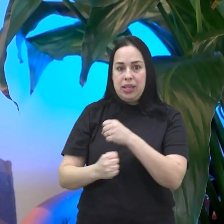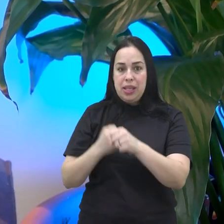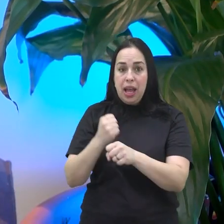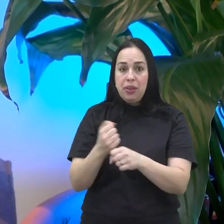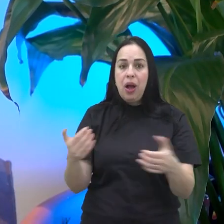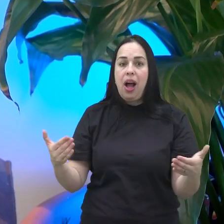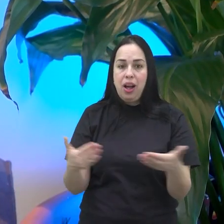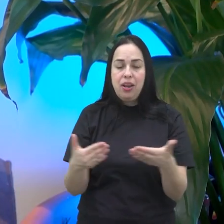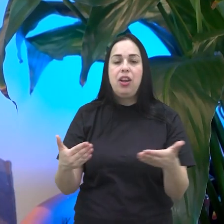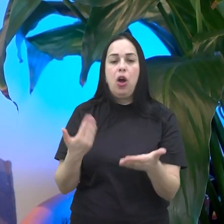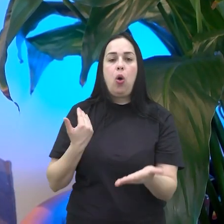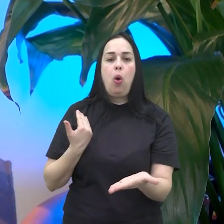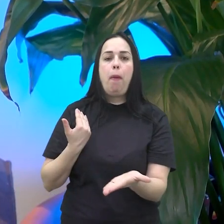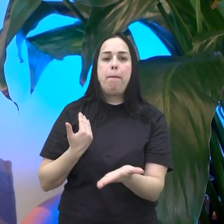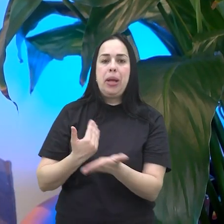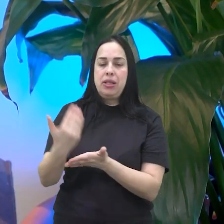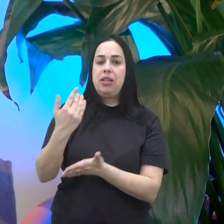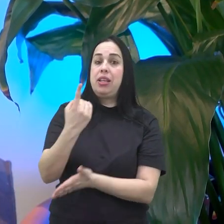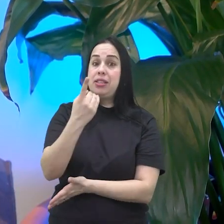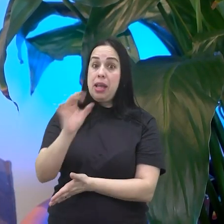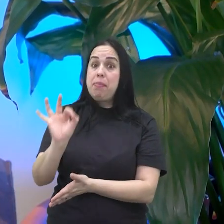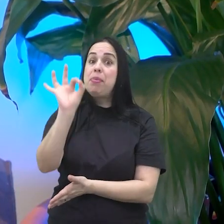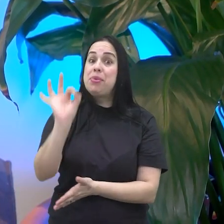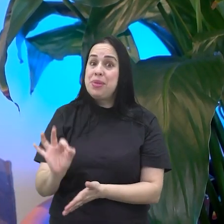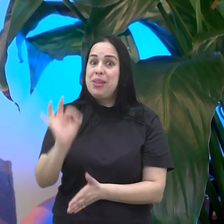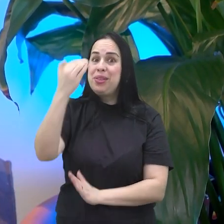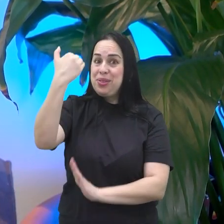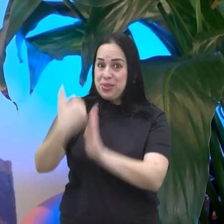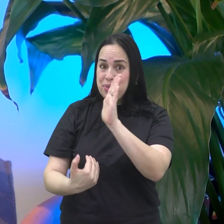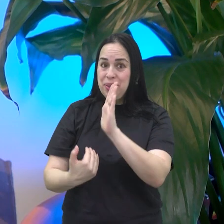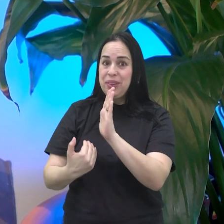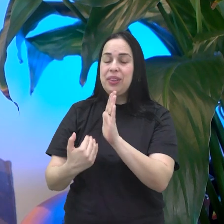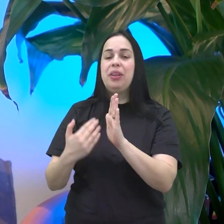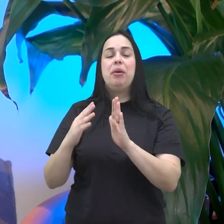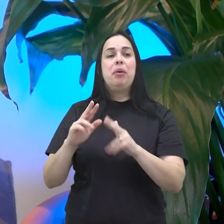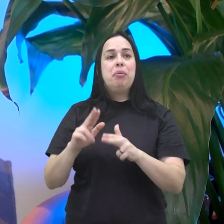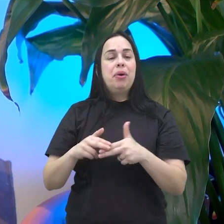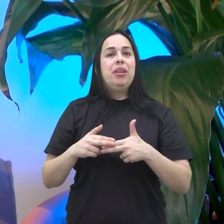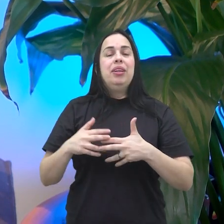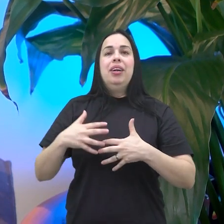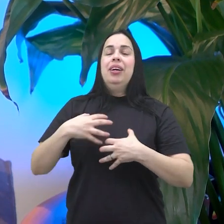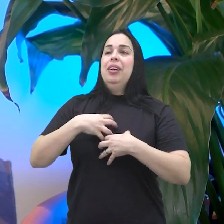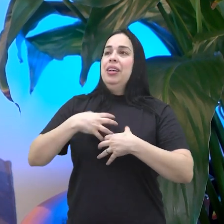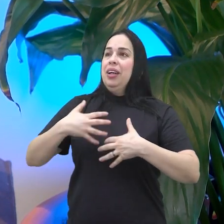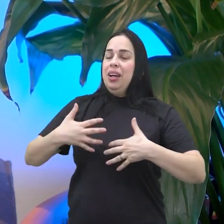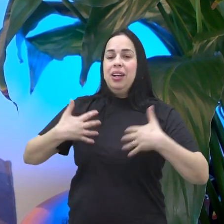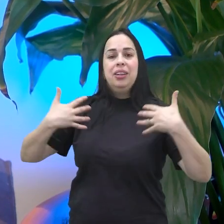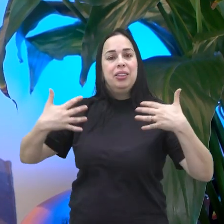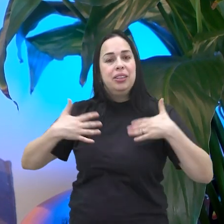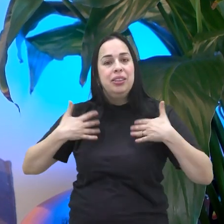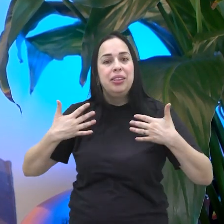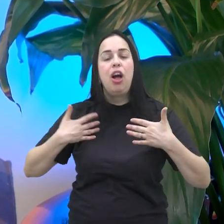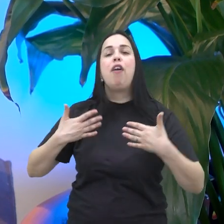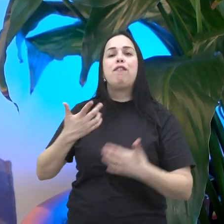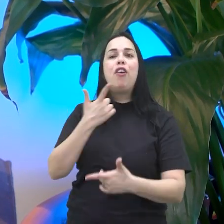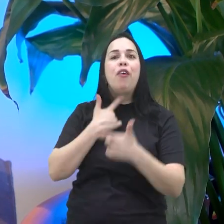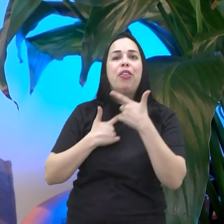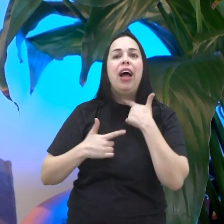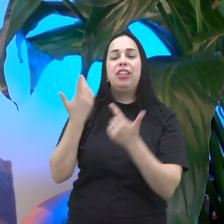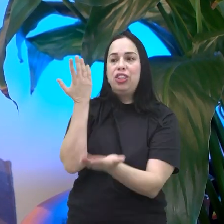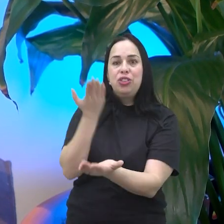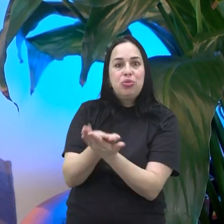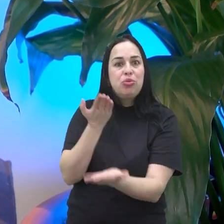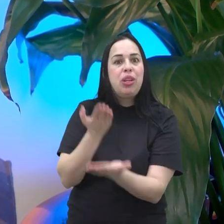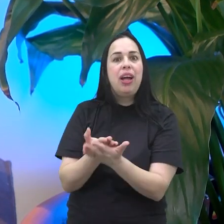de 2024. Esse ano eu comecei como 100%. É muito mais motivador, né? Eu me sinto muito mais motivada de ir